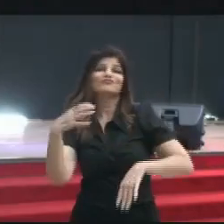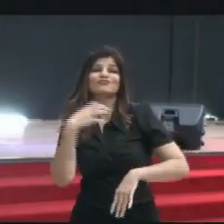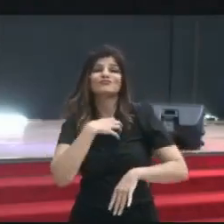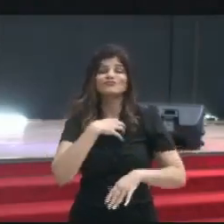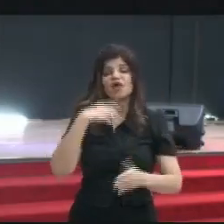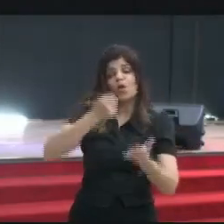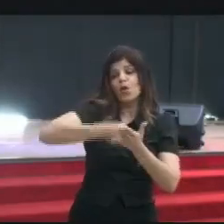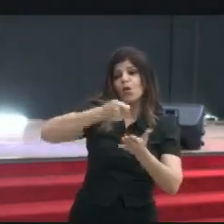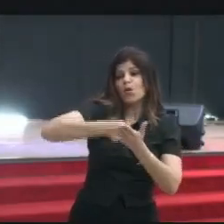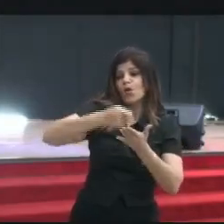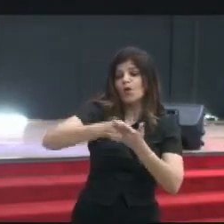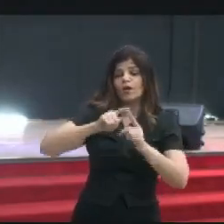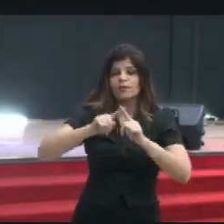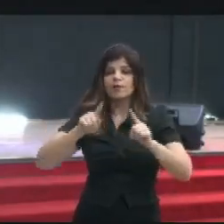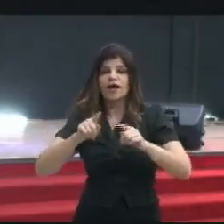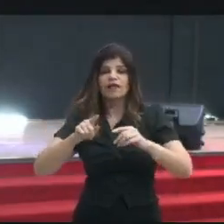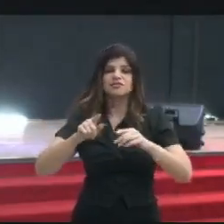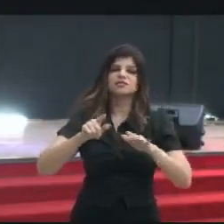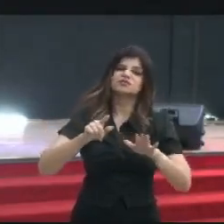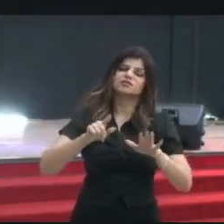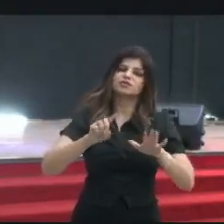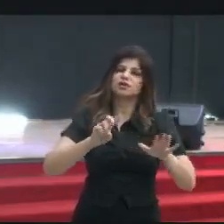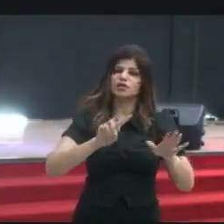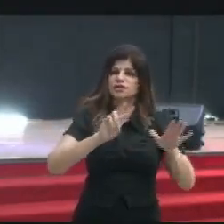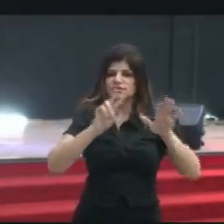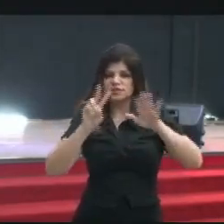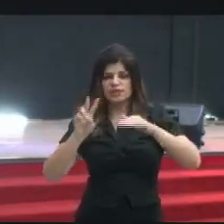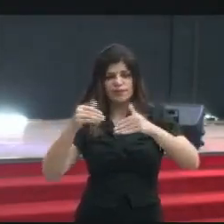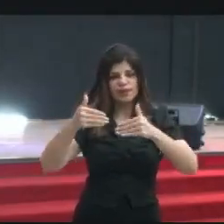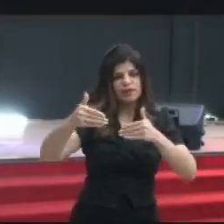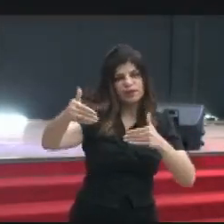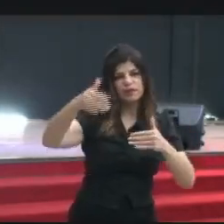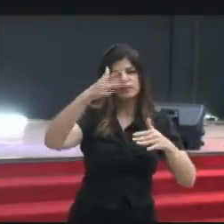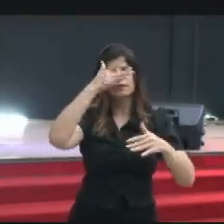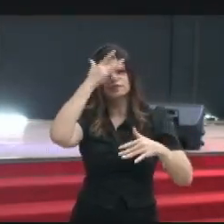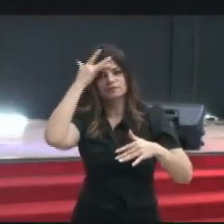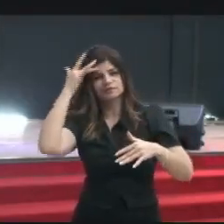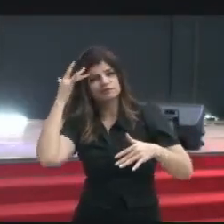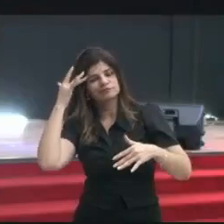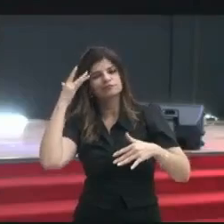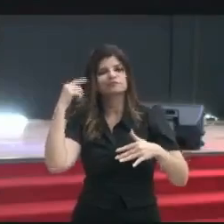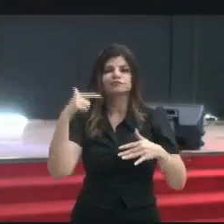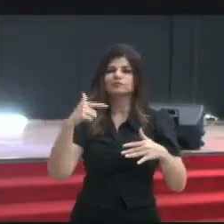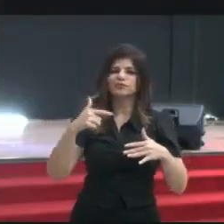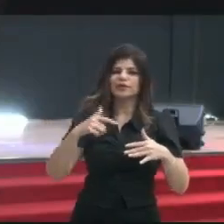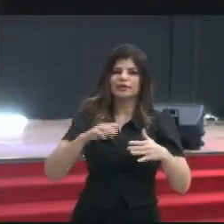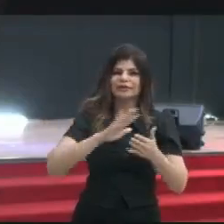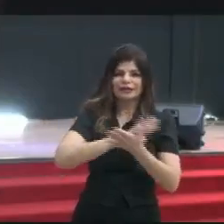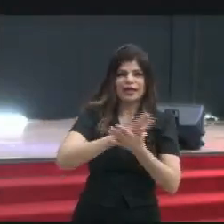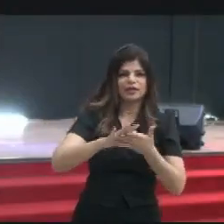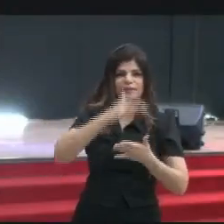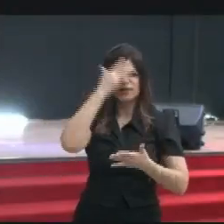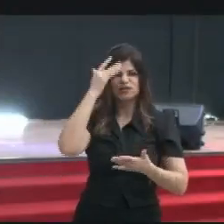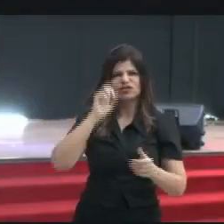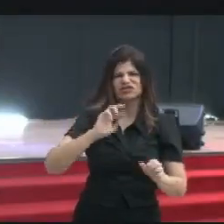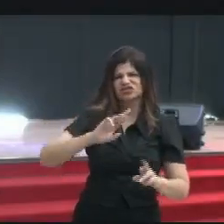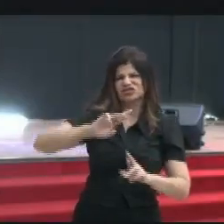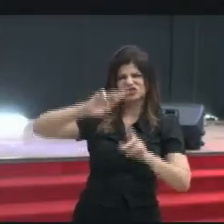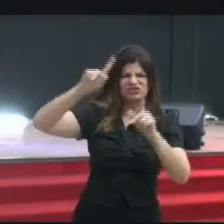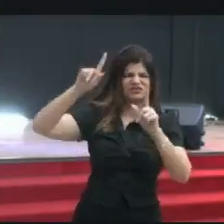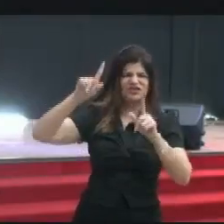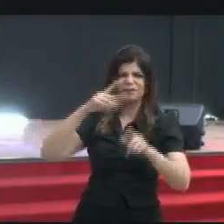domingo. Agora, o resto da semana não. O resto da semana, aí não tem nada de presença de Deus. O resto da